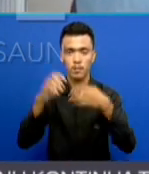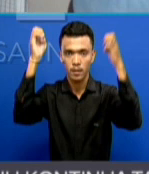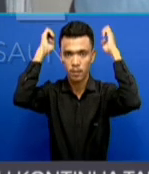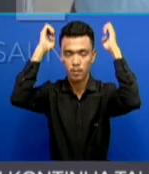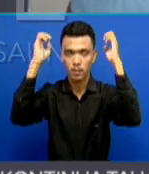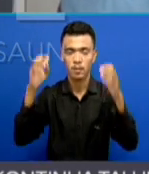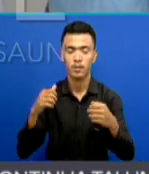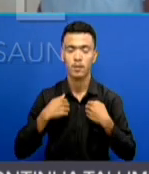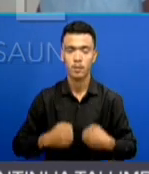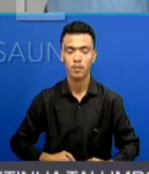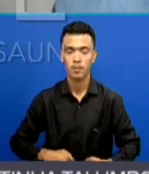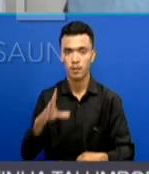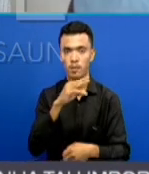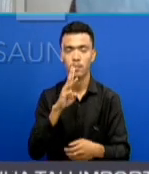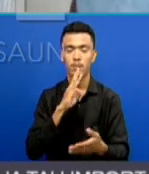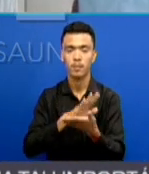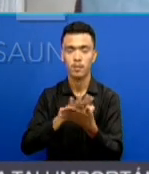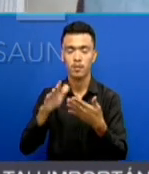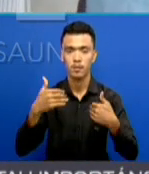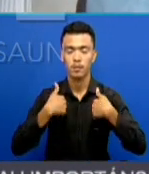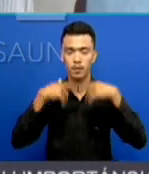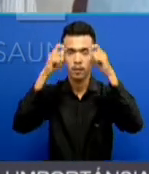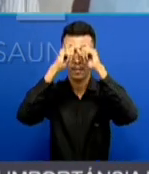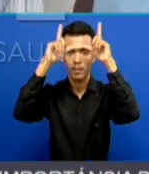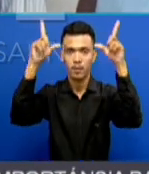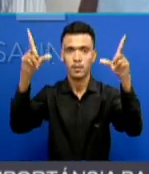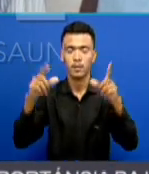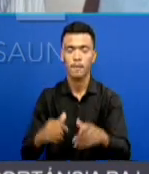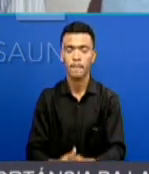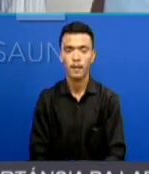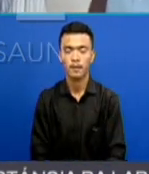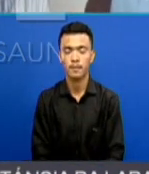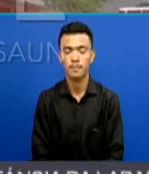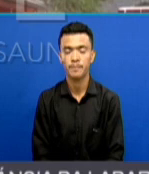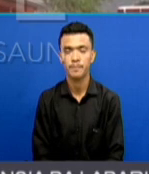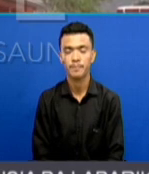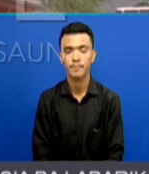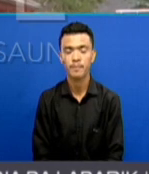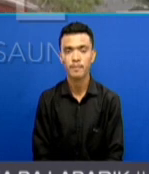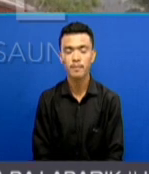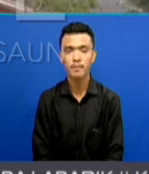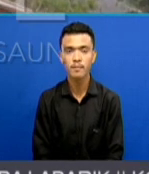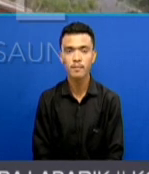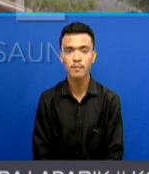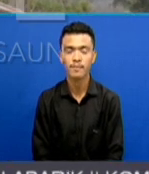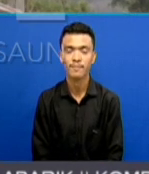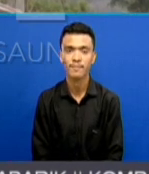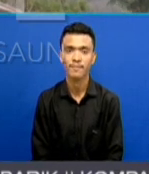saúde, nobemos e Timor-Leste. Rússia Fronteira Bobonaro, Humberto dos Santos, para RTTL.